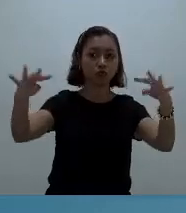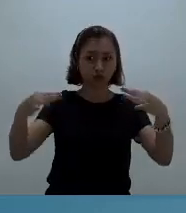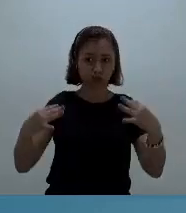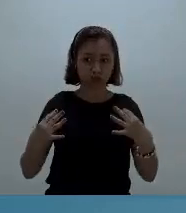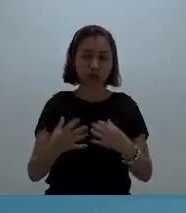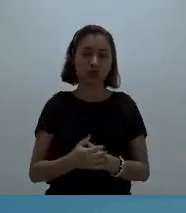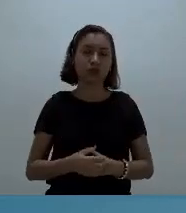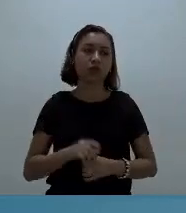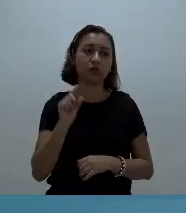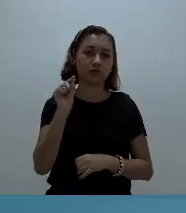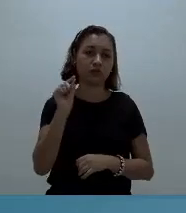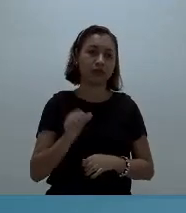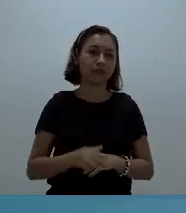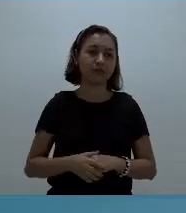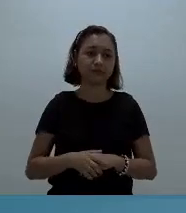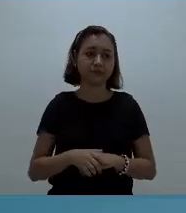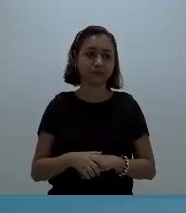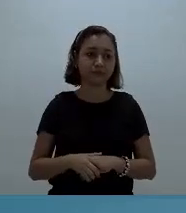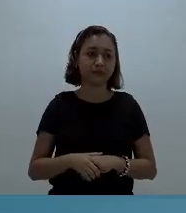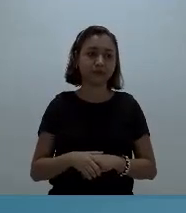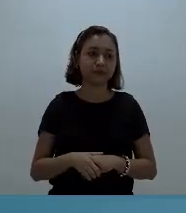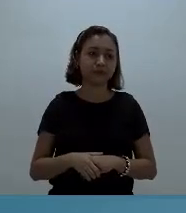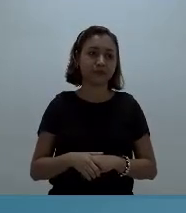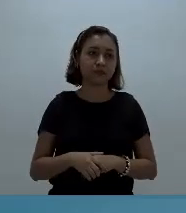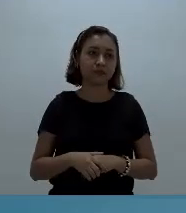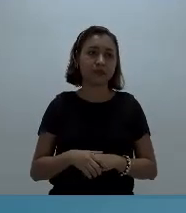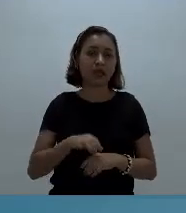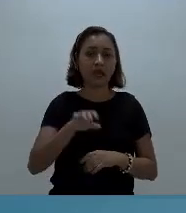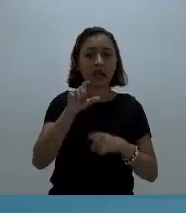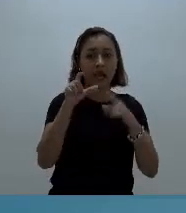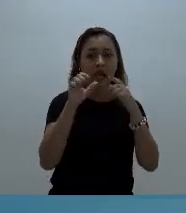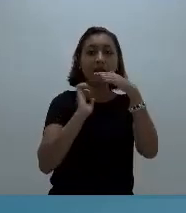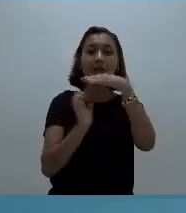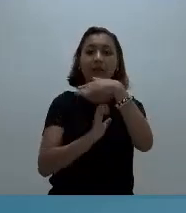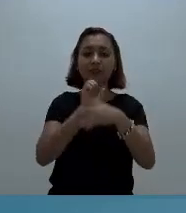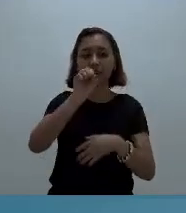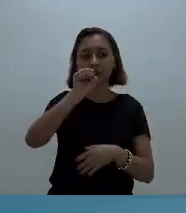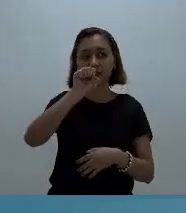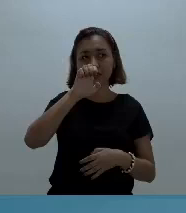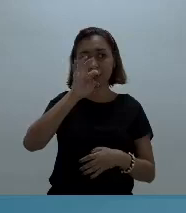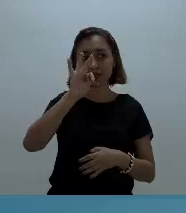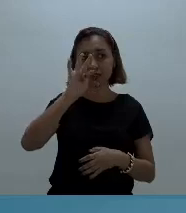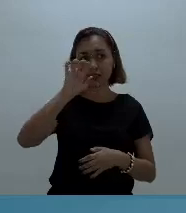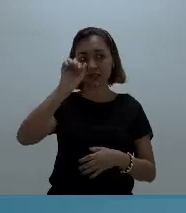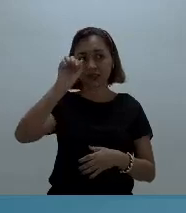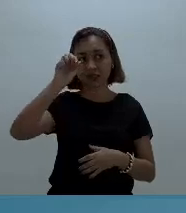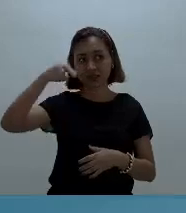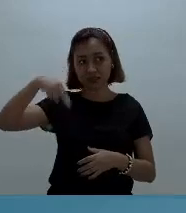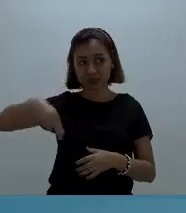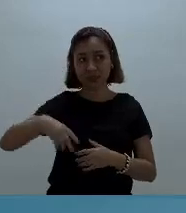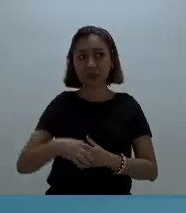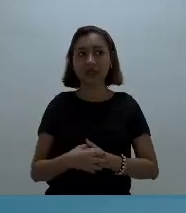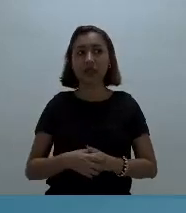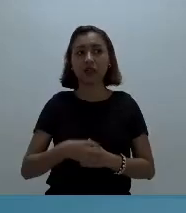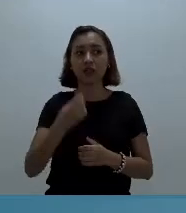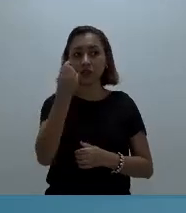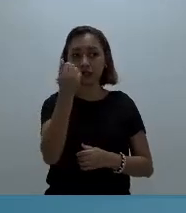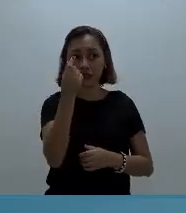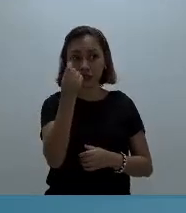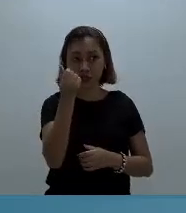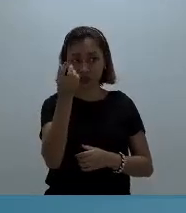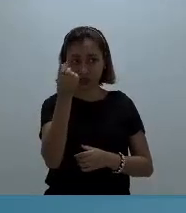nós, a CEPLAN informa que o saldo financeiro gerado a partir do contexto